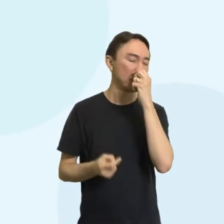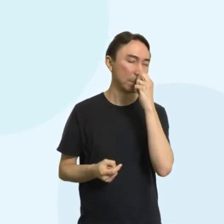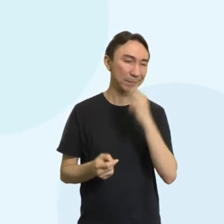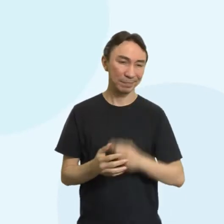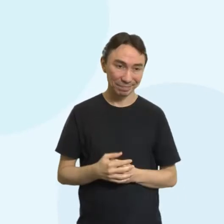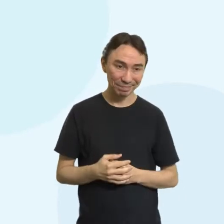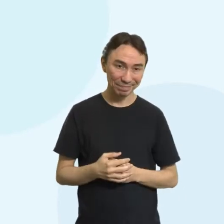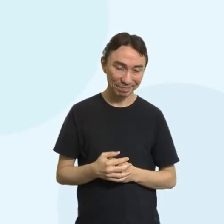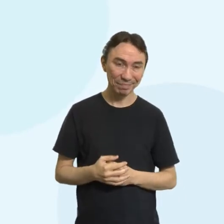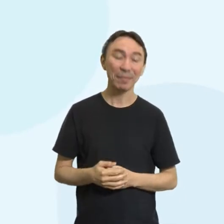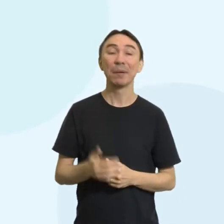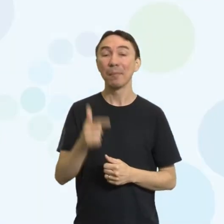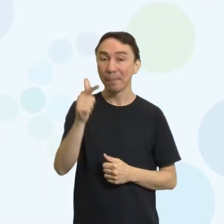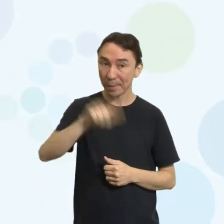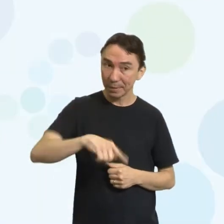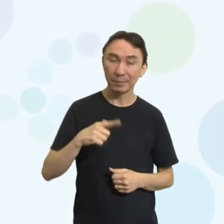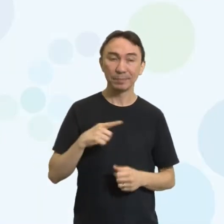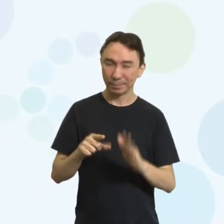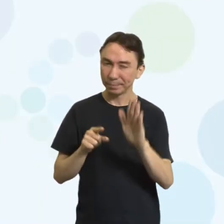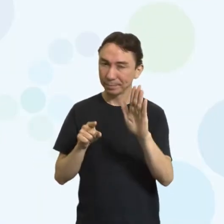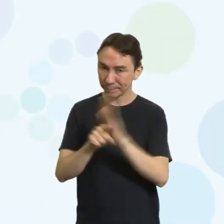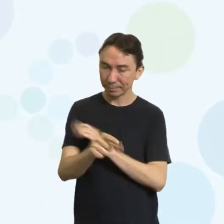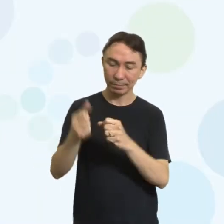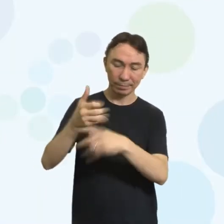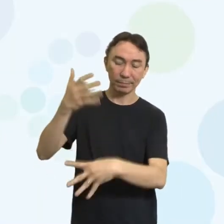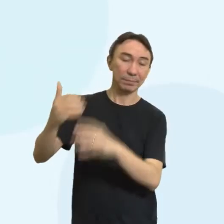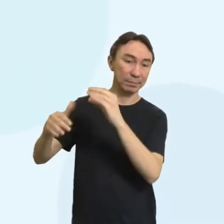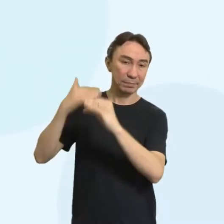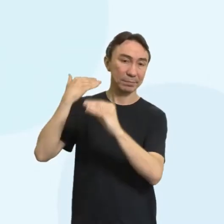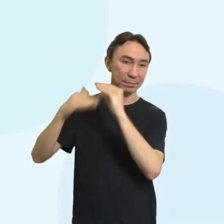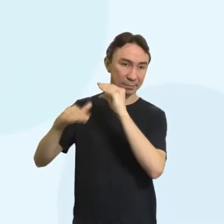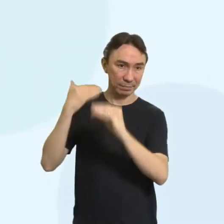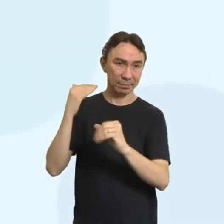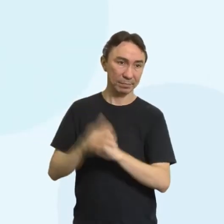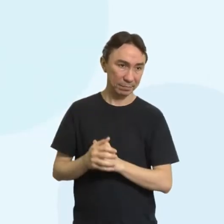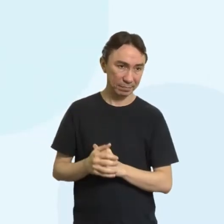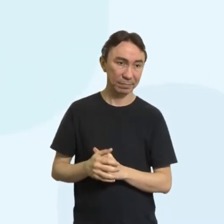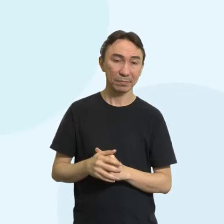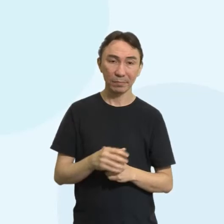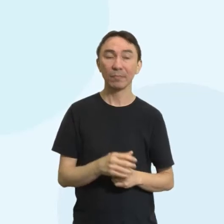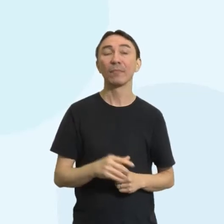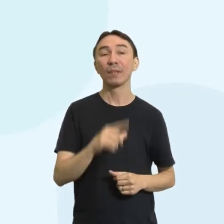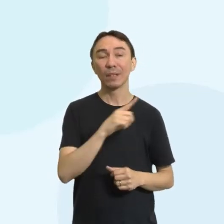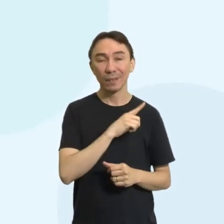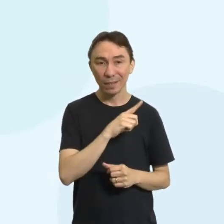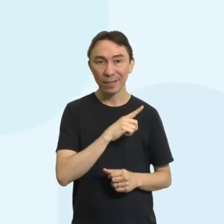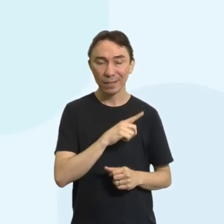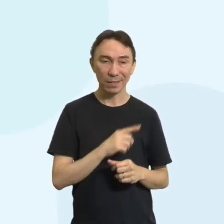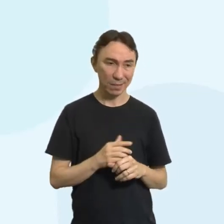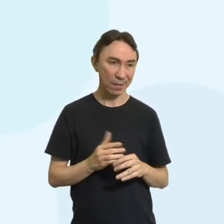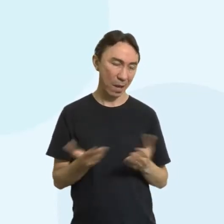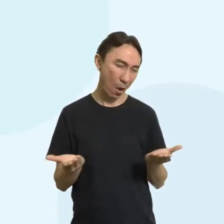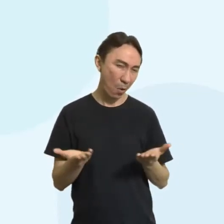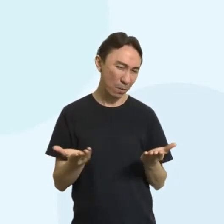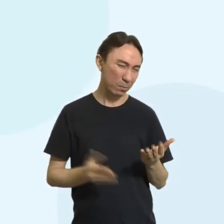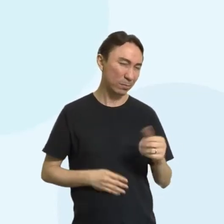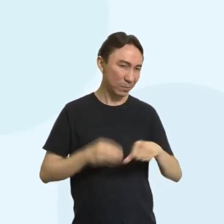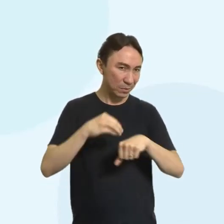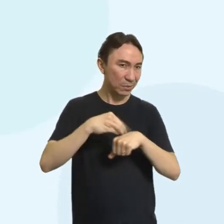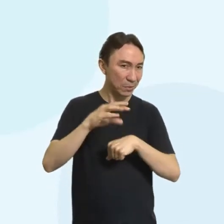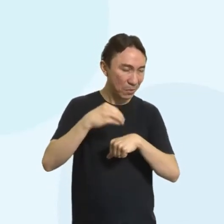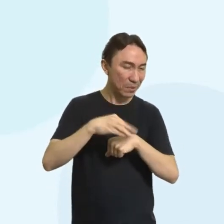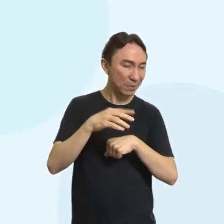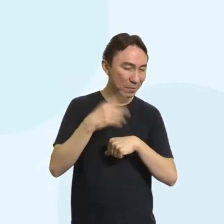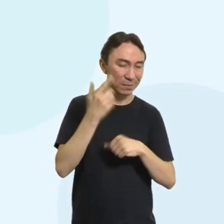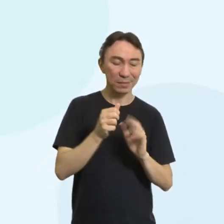gostaria de ir para mais uma interação no nosso chat, onde nós apresentamos, nesse momento, algumas sugestões de